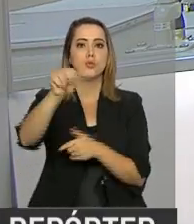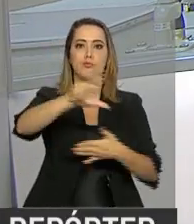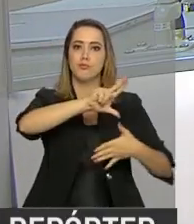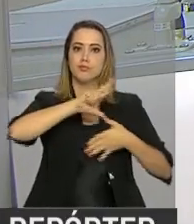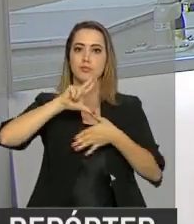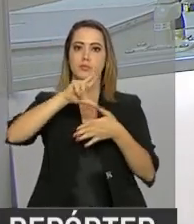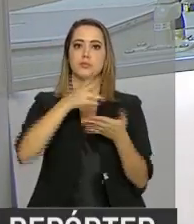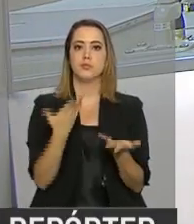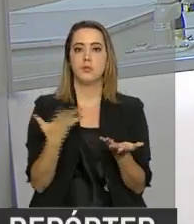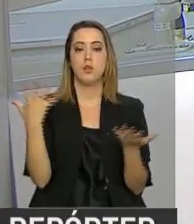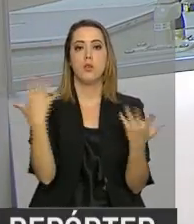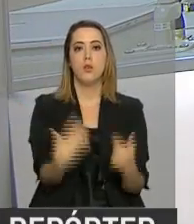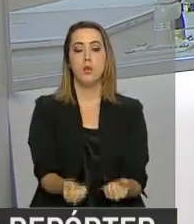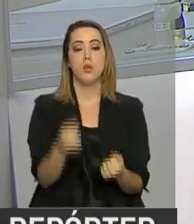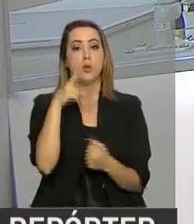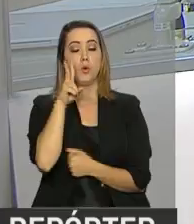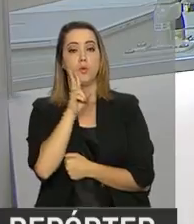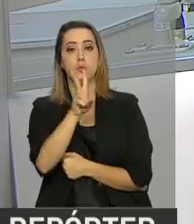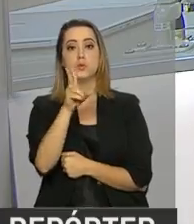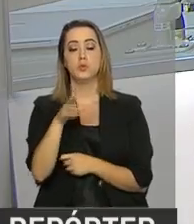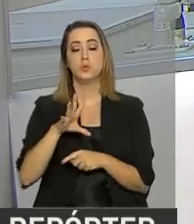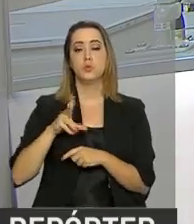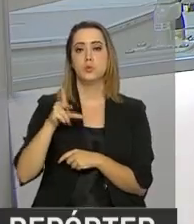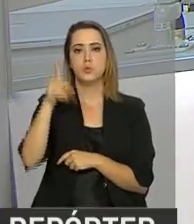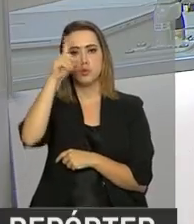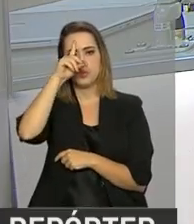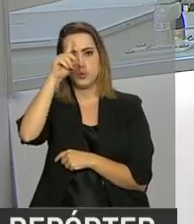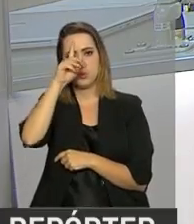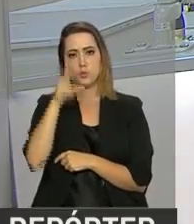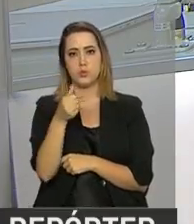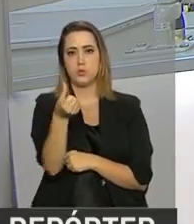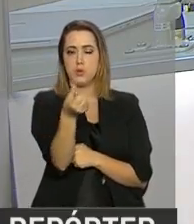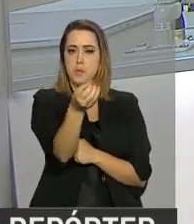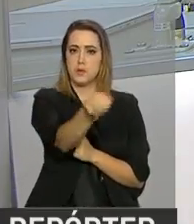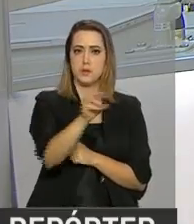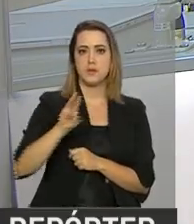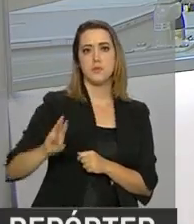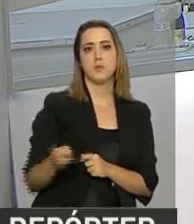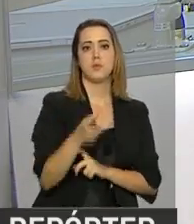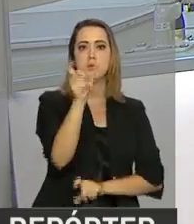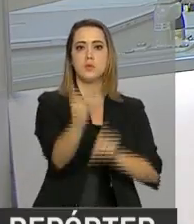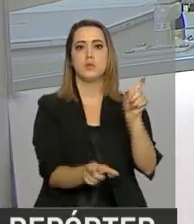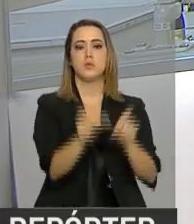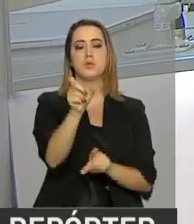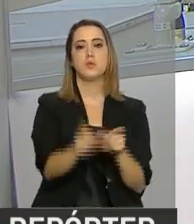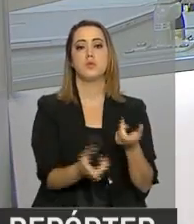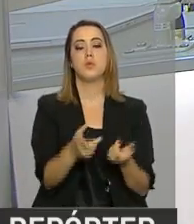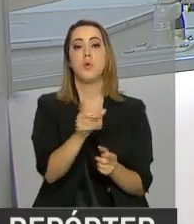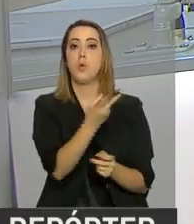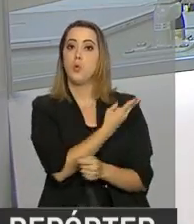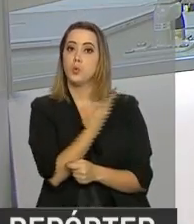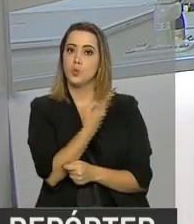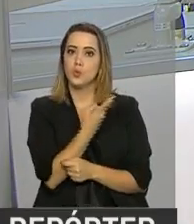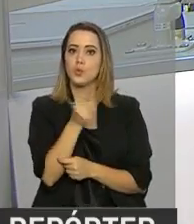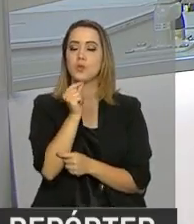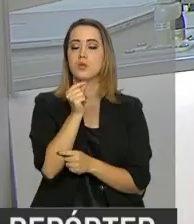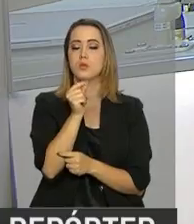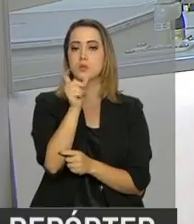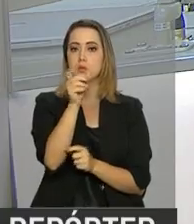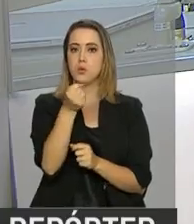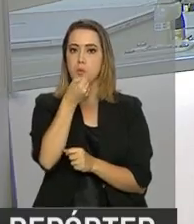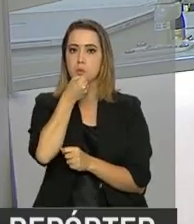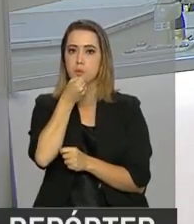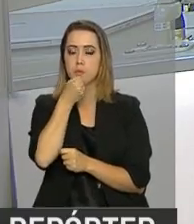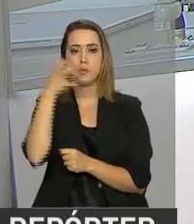hemisfério sul ouvido diariamente por mais de 60 milhões de pessoas os jornalistas Gláucia Gomes e aon